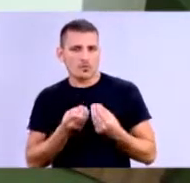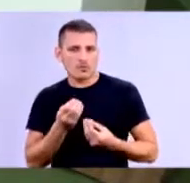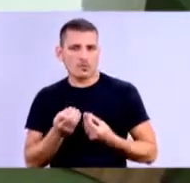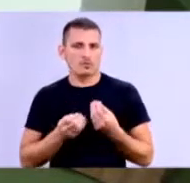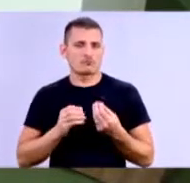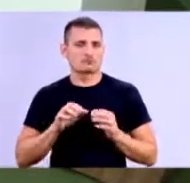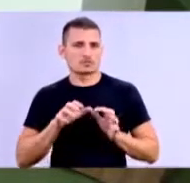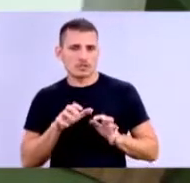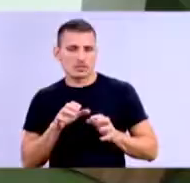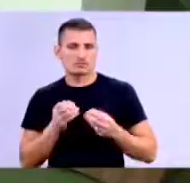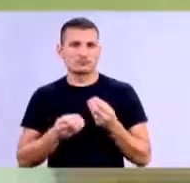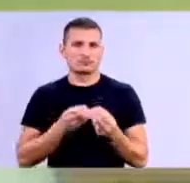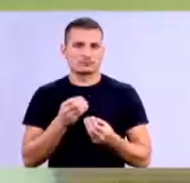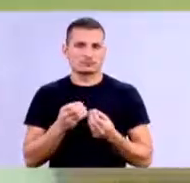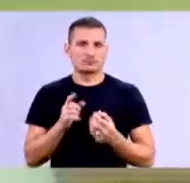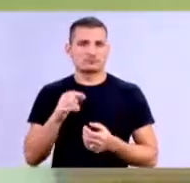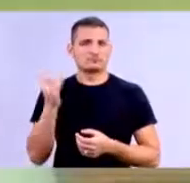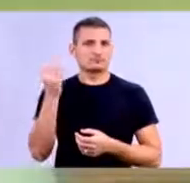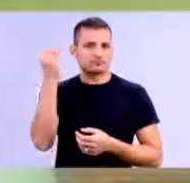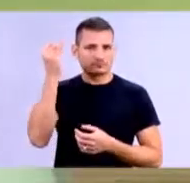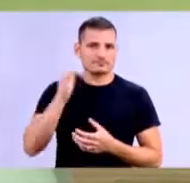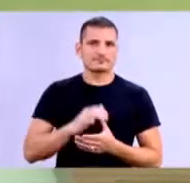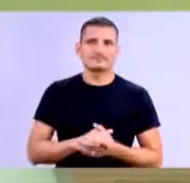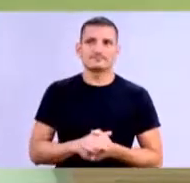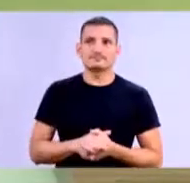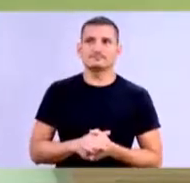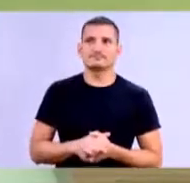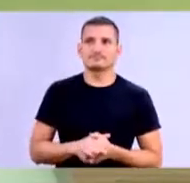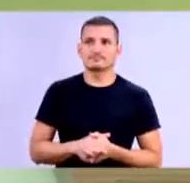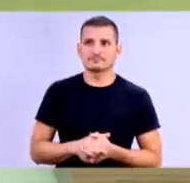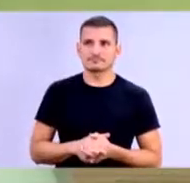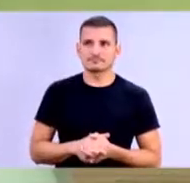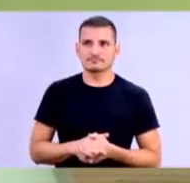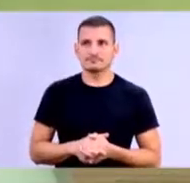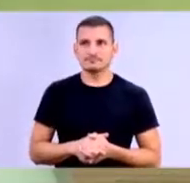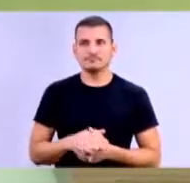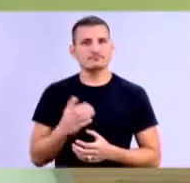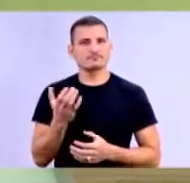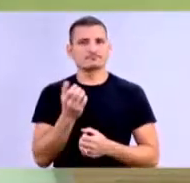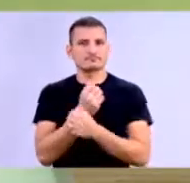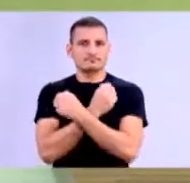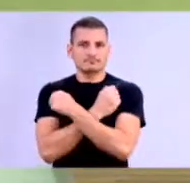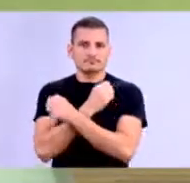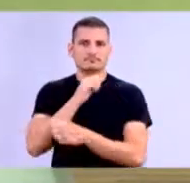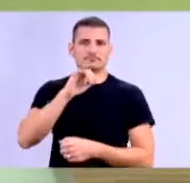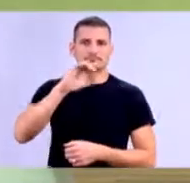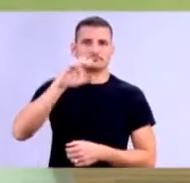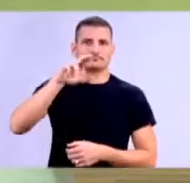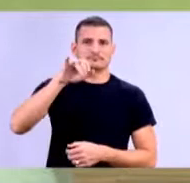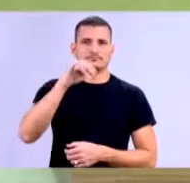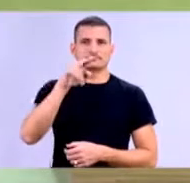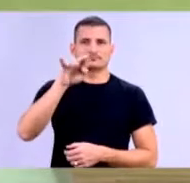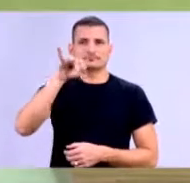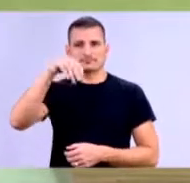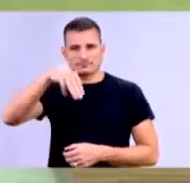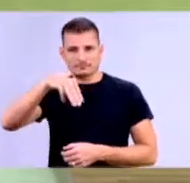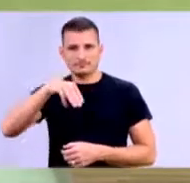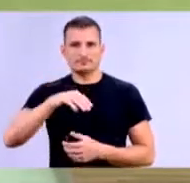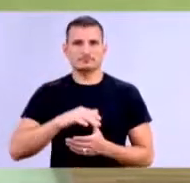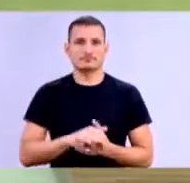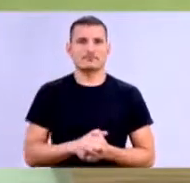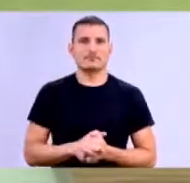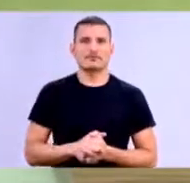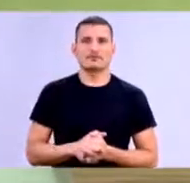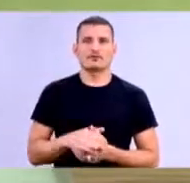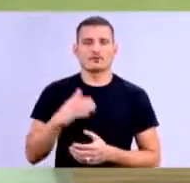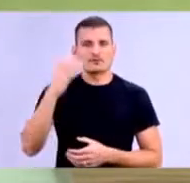importante. Antes da nossa fala, quero então mandar um abraço aí para a Cujubim, né, que nos acompanha muito de perto.